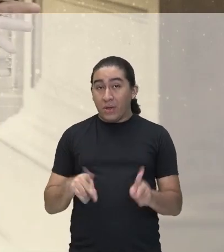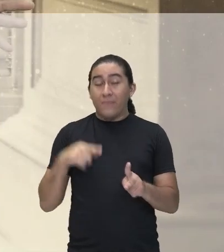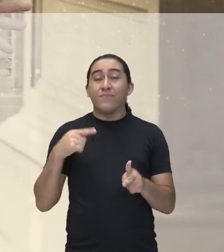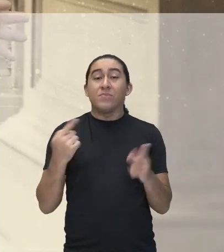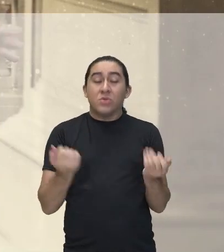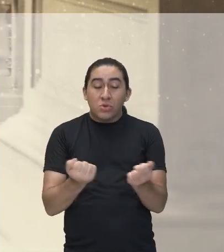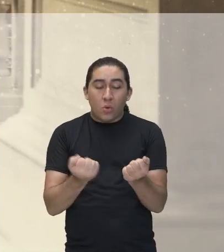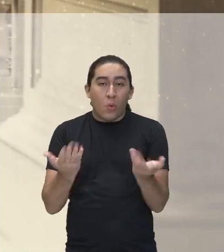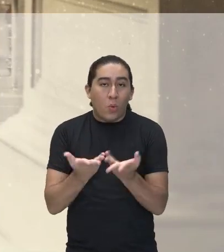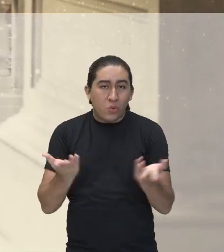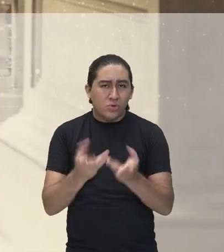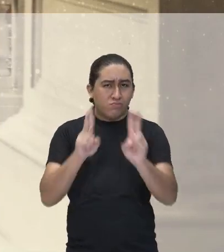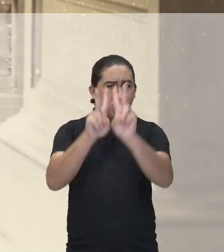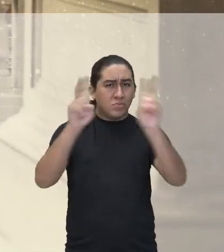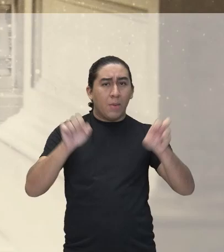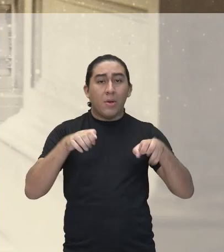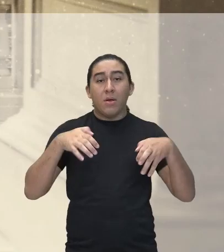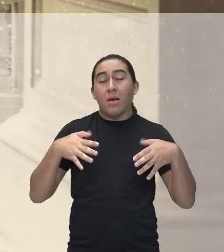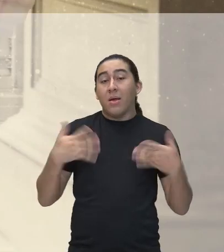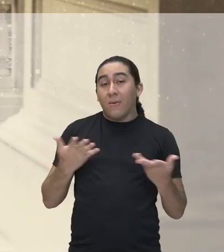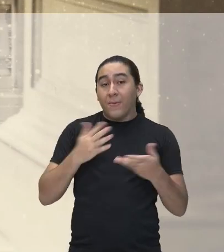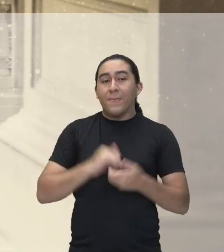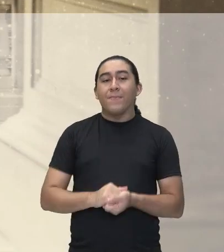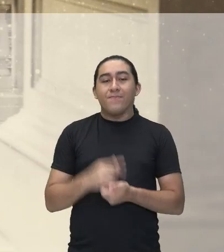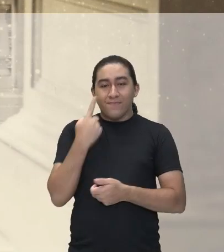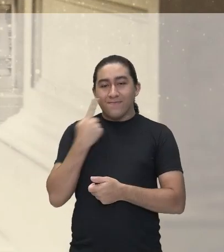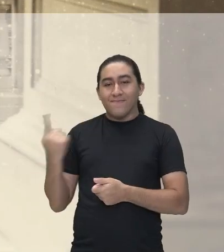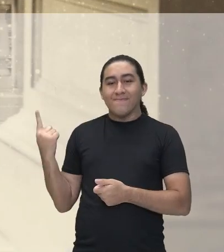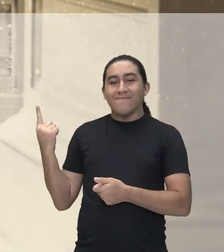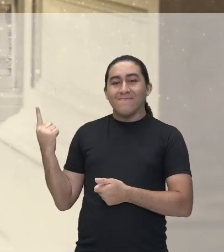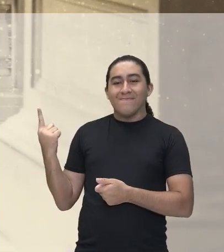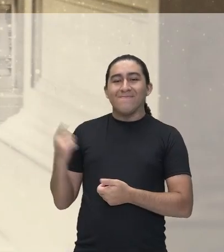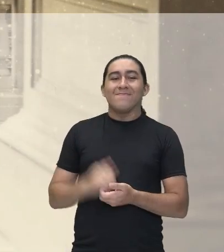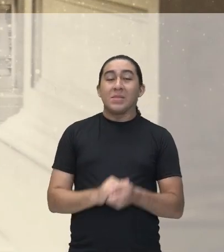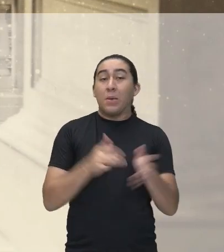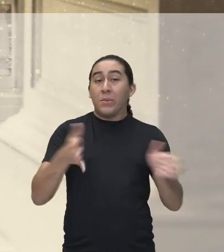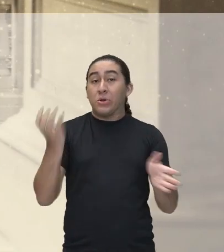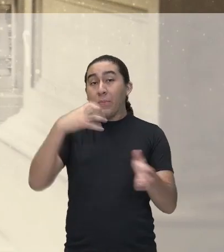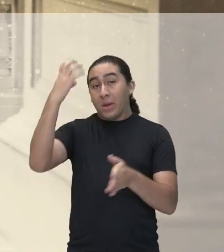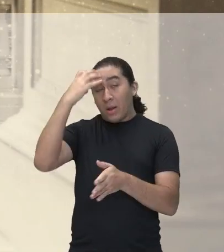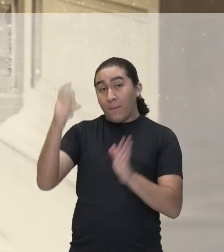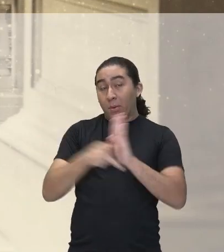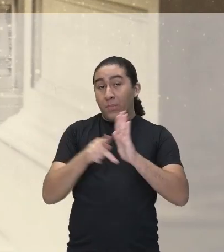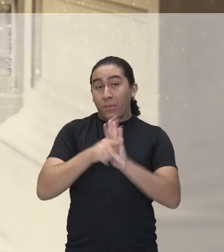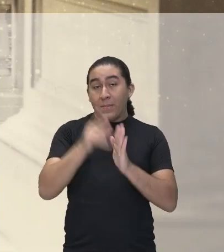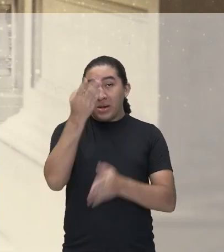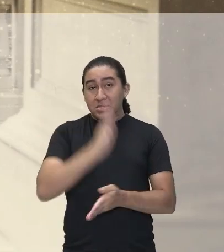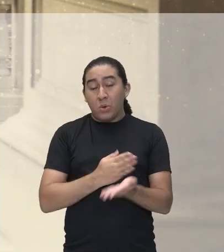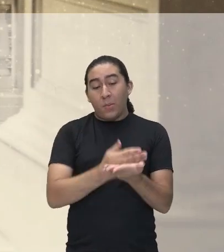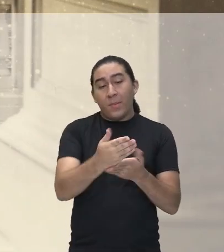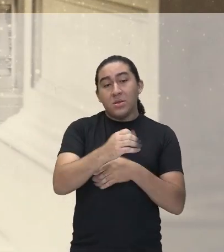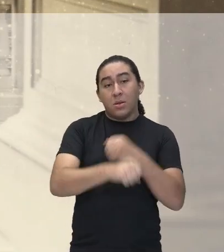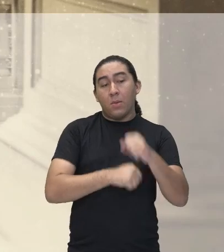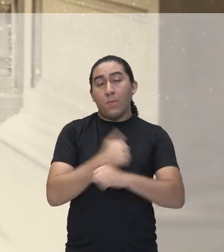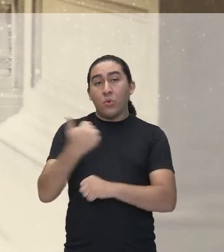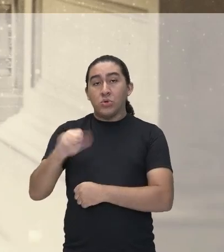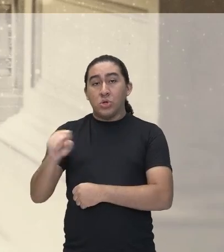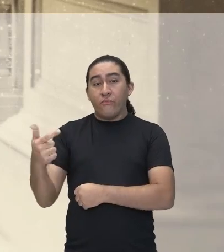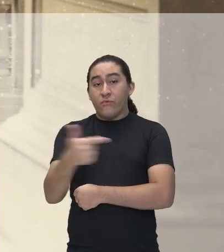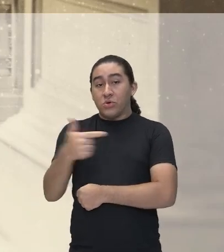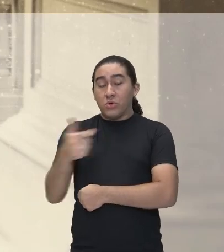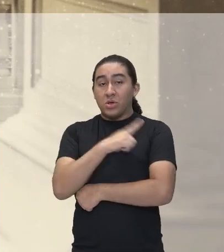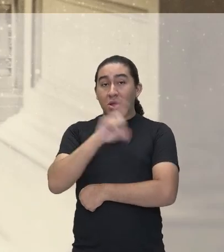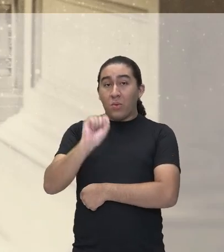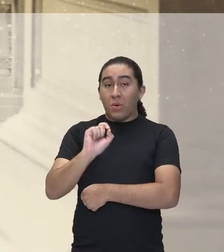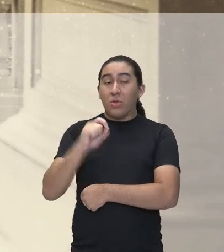para falar, então, um pouco sobre o período imperial do Brasil. Ele começa a partir, de 1822, quando nos